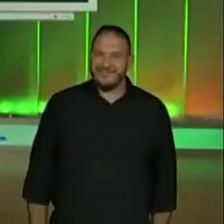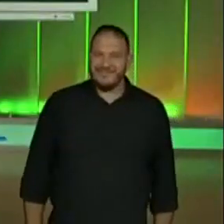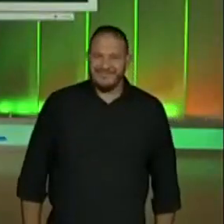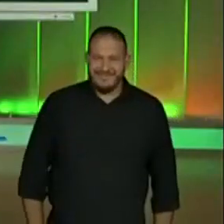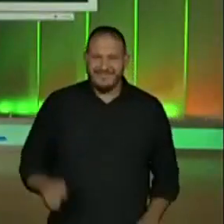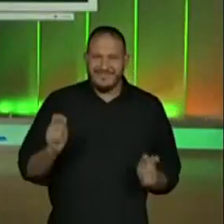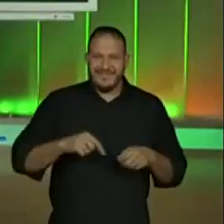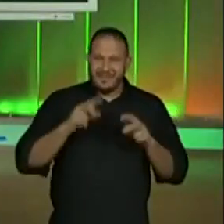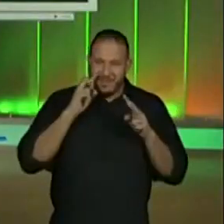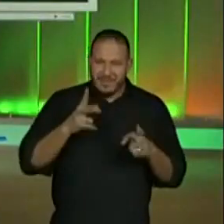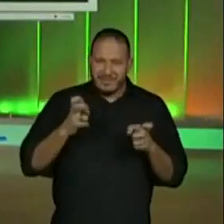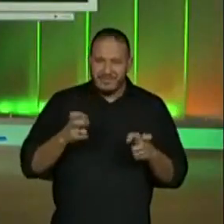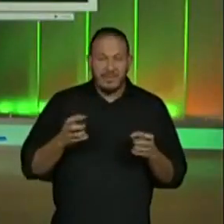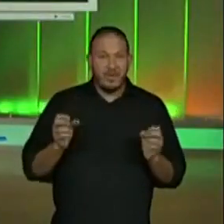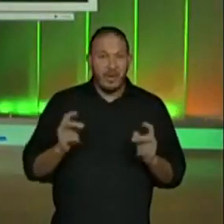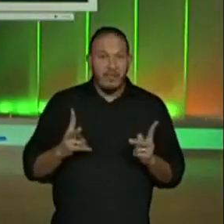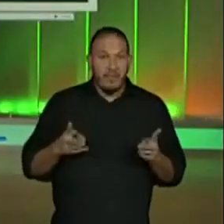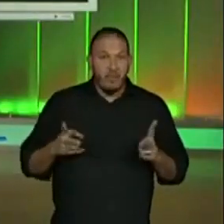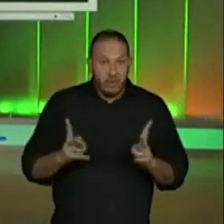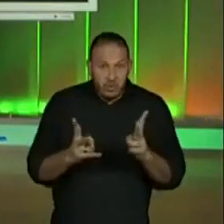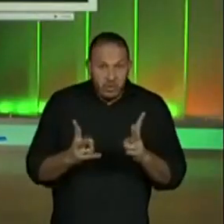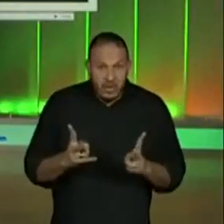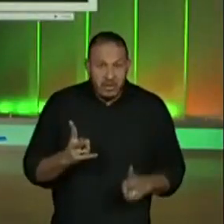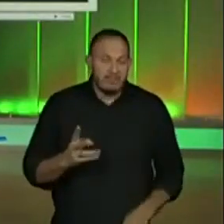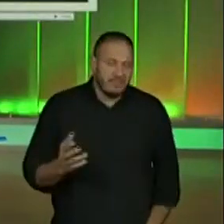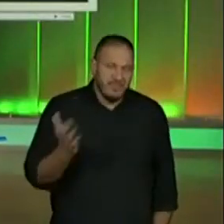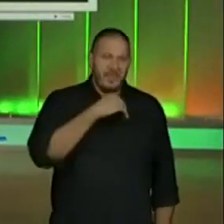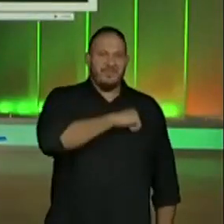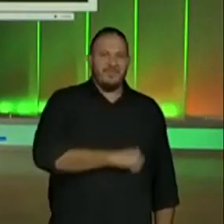Vamos seguir? Vamos juntos, então.